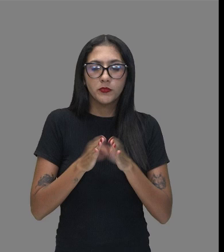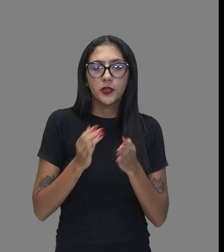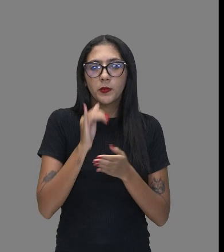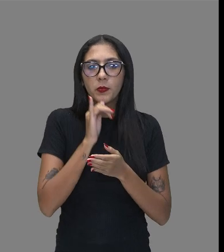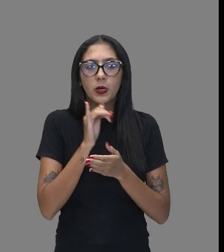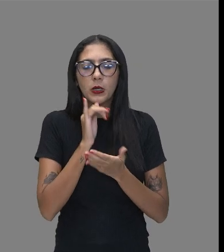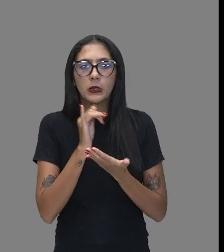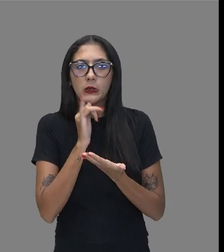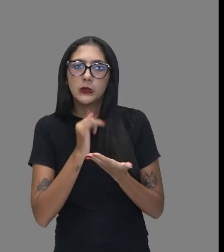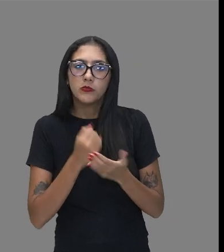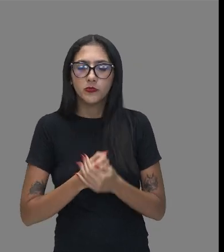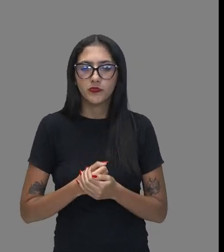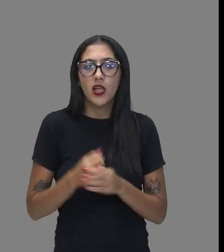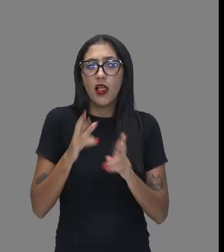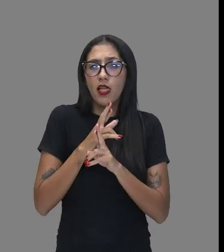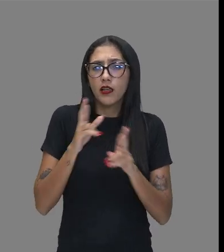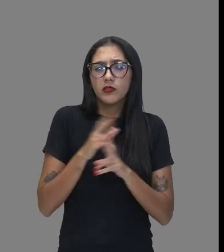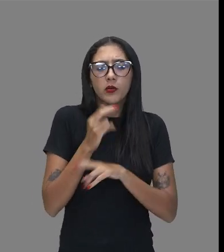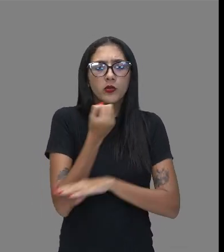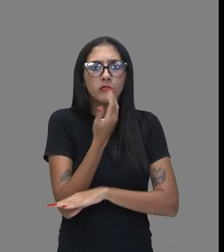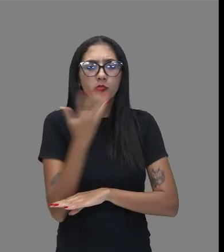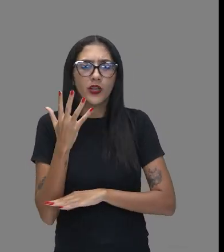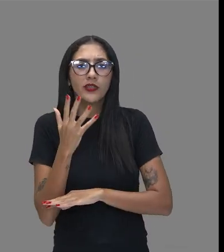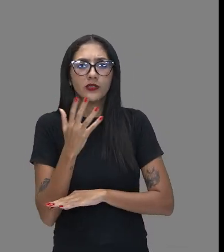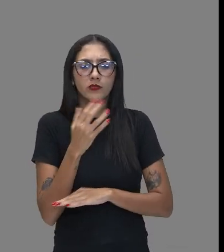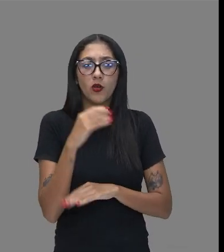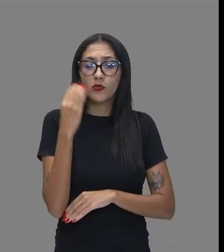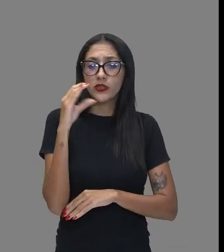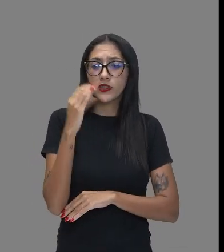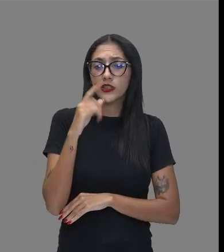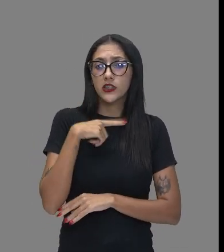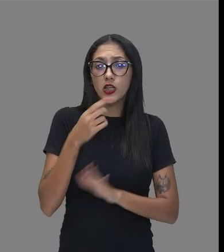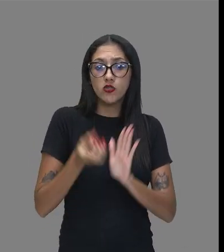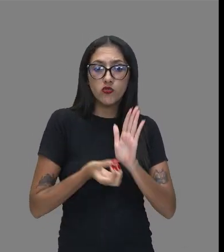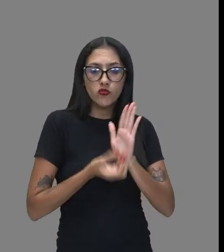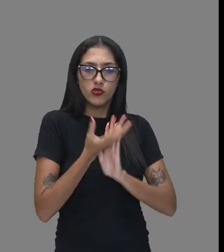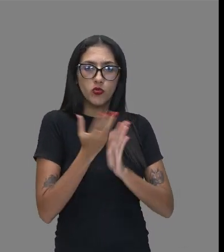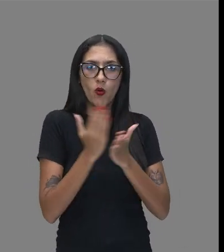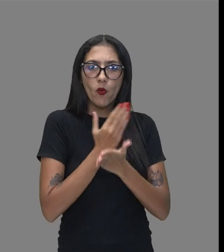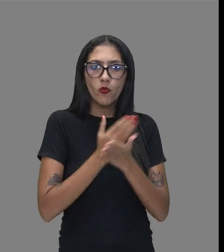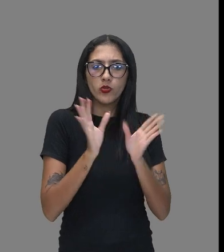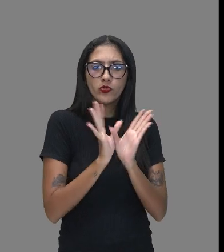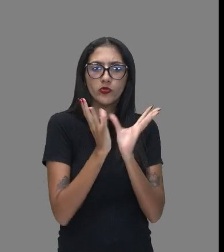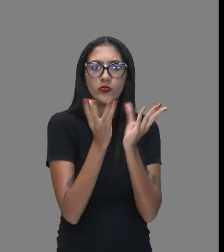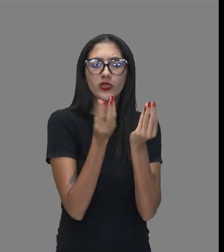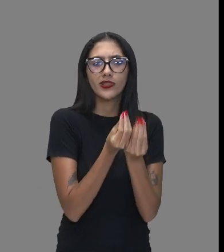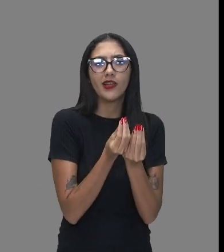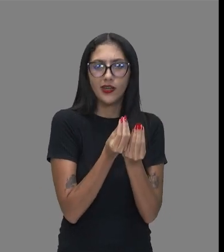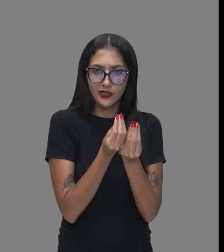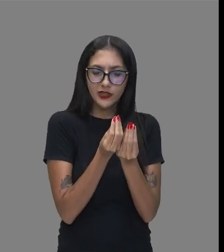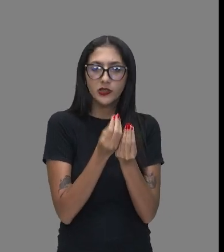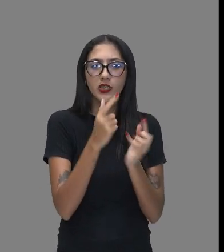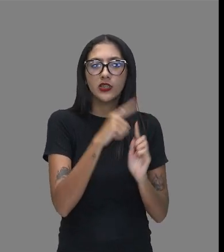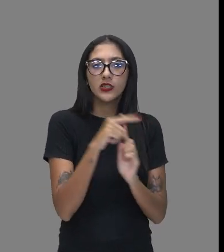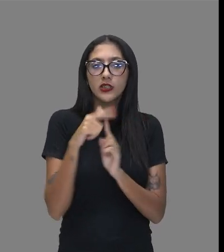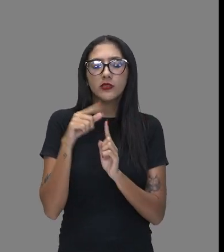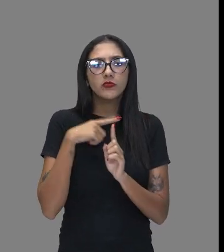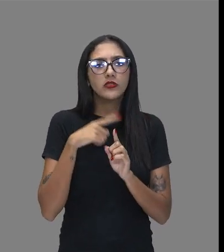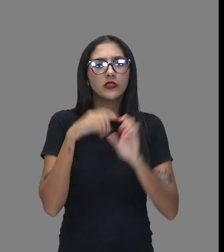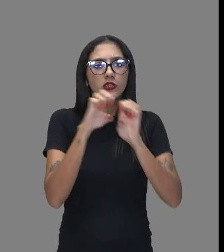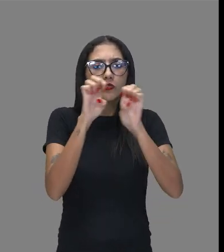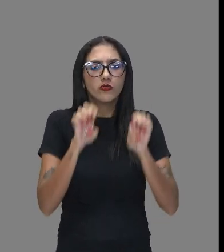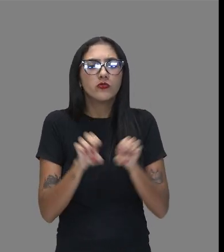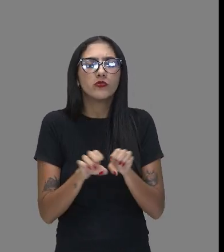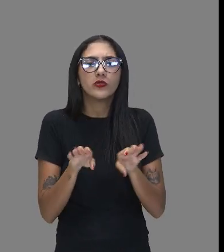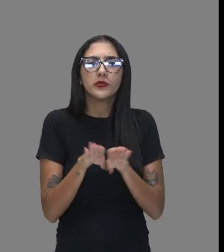imitar a natureza, os cientistas inventaram as anfetaminas, um conjunto de substâncias com estrutura e